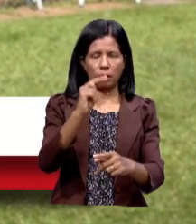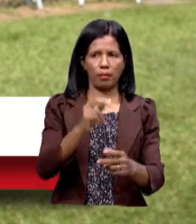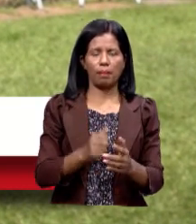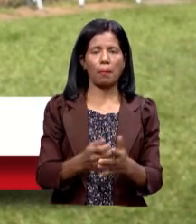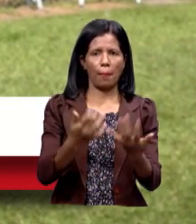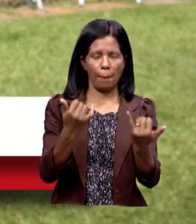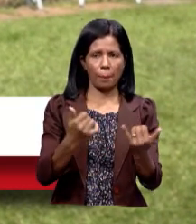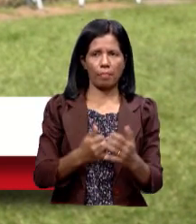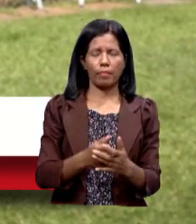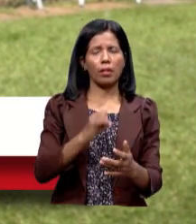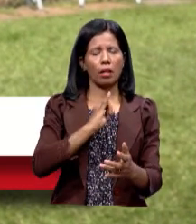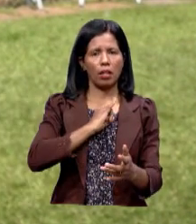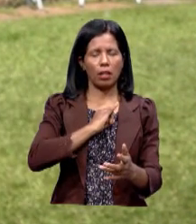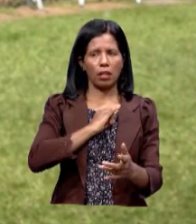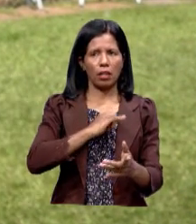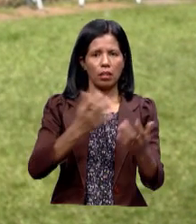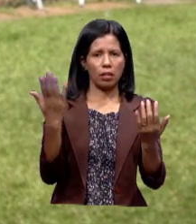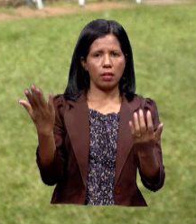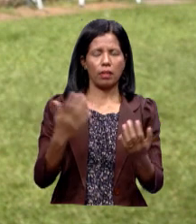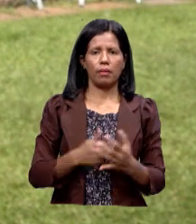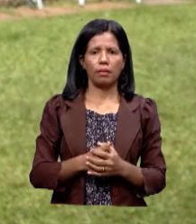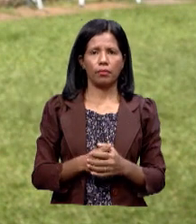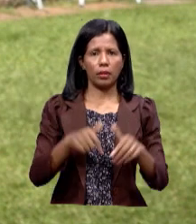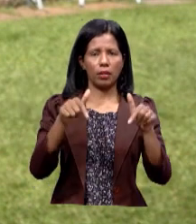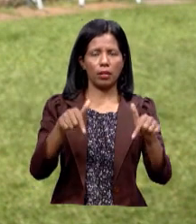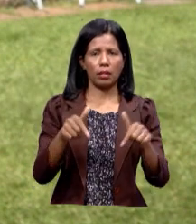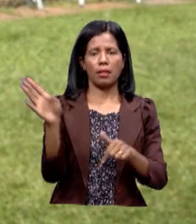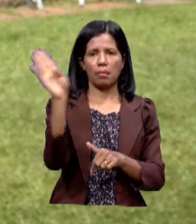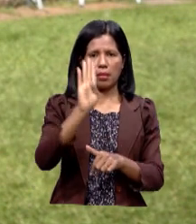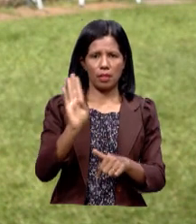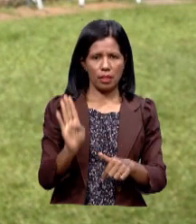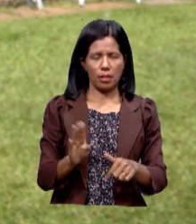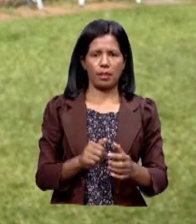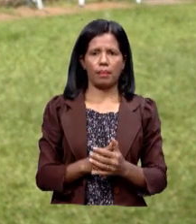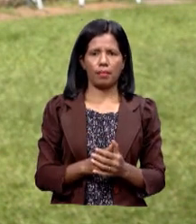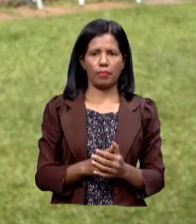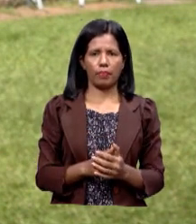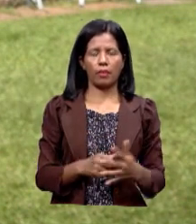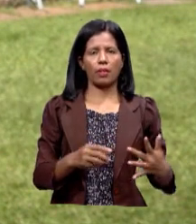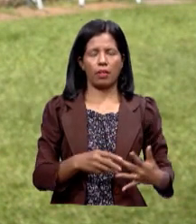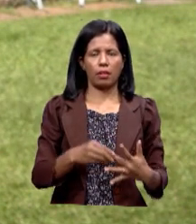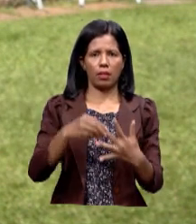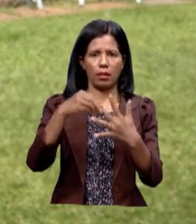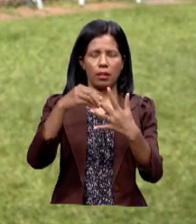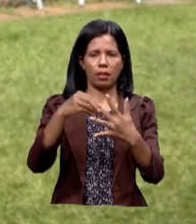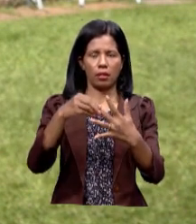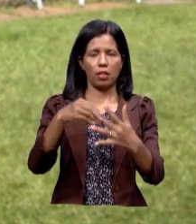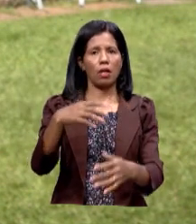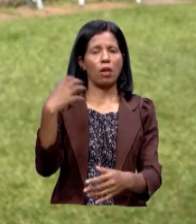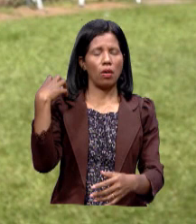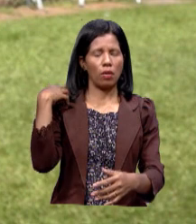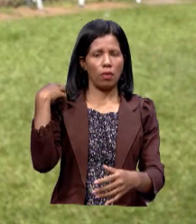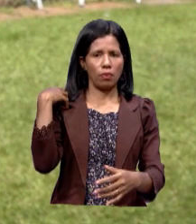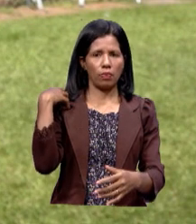cidadão, how ia ela Brasília, Liliu ia Palácio